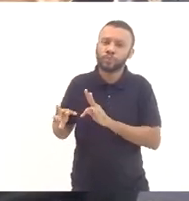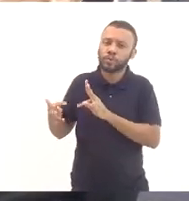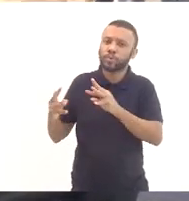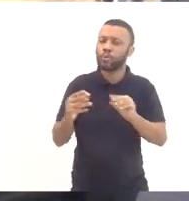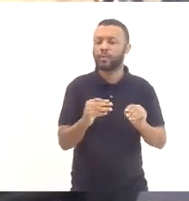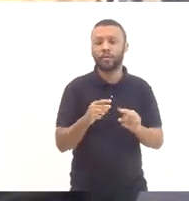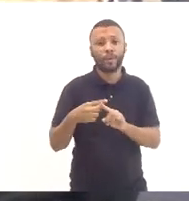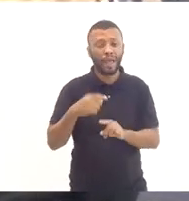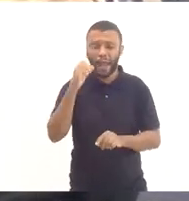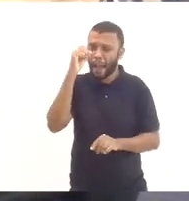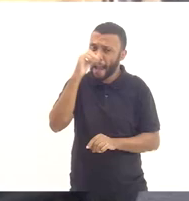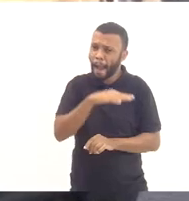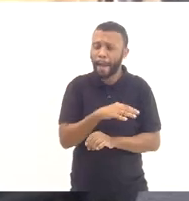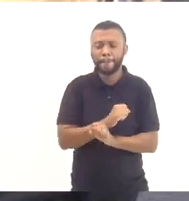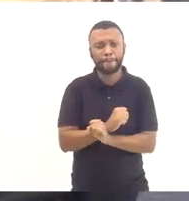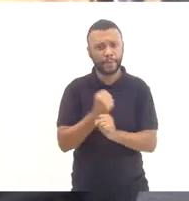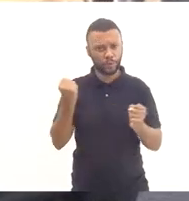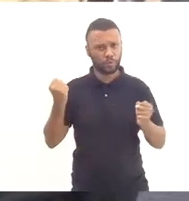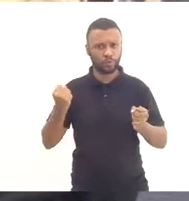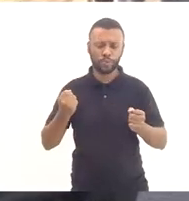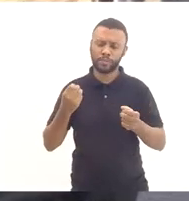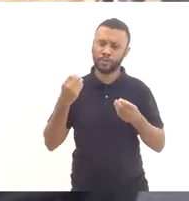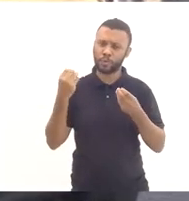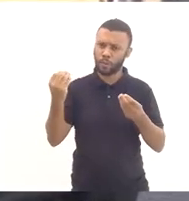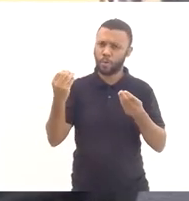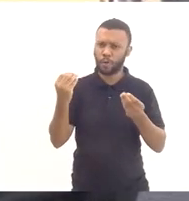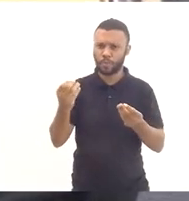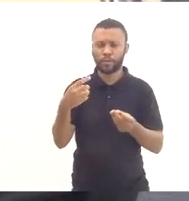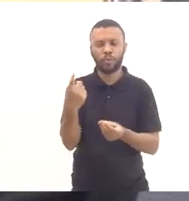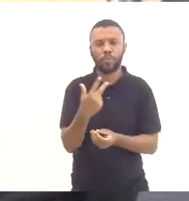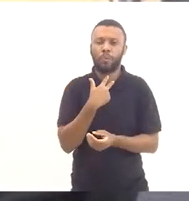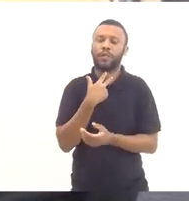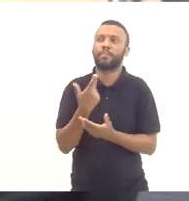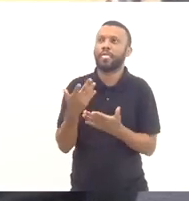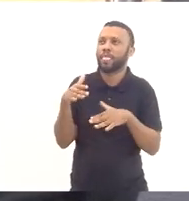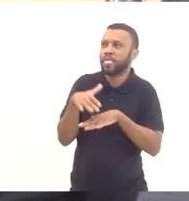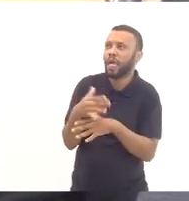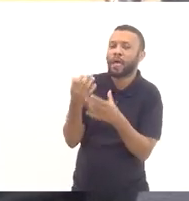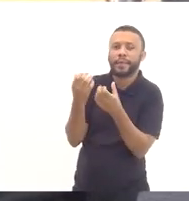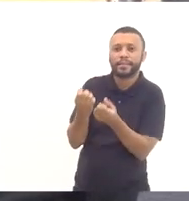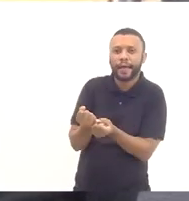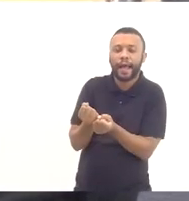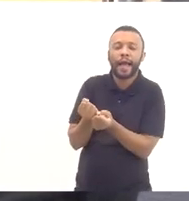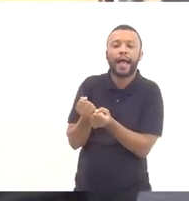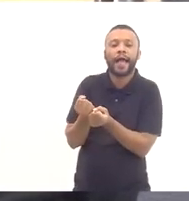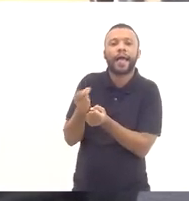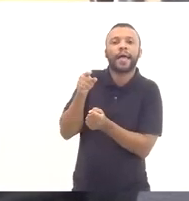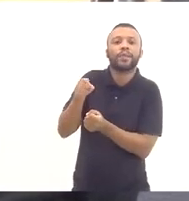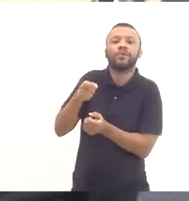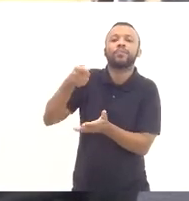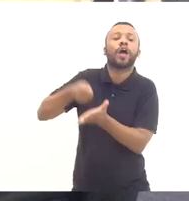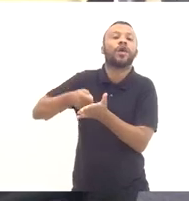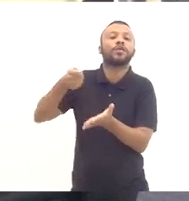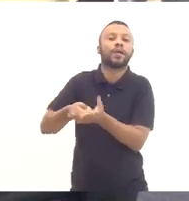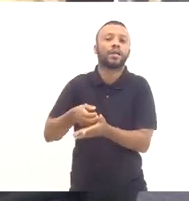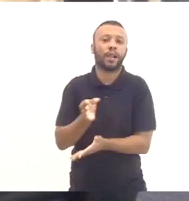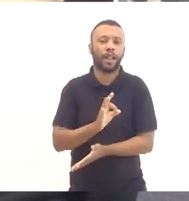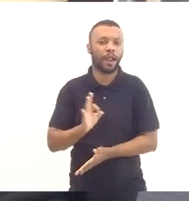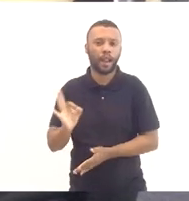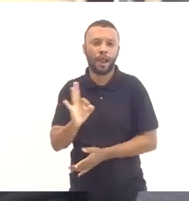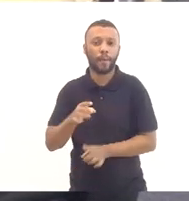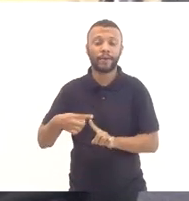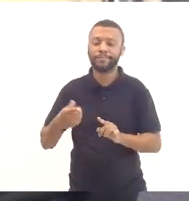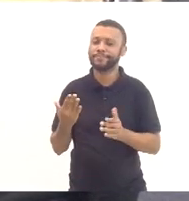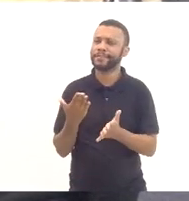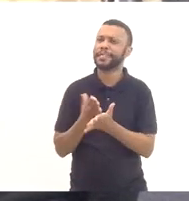uma coisa Absurda absurda Então nós não podemos ceder a esse tipo de exigência porque ela não